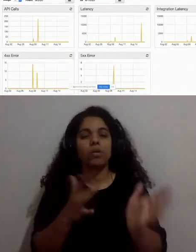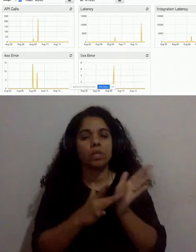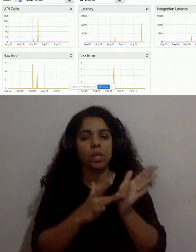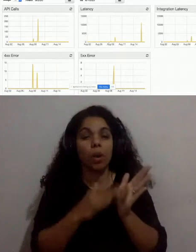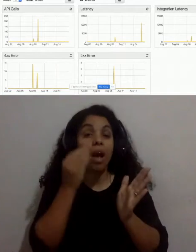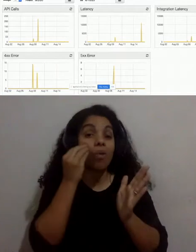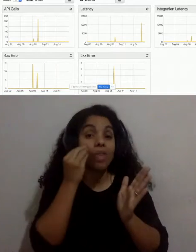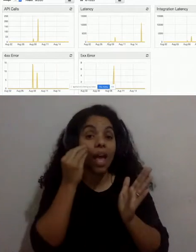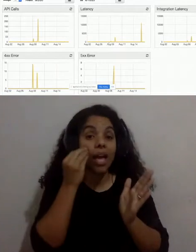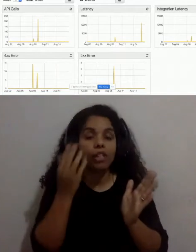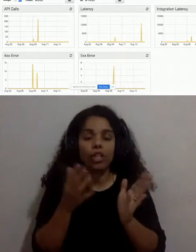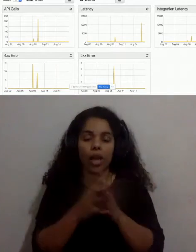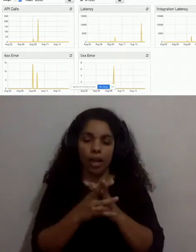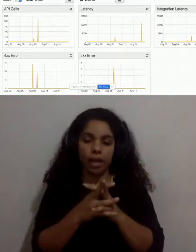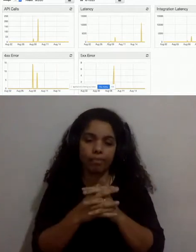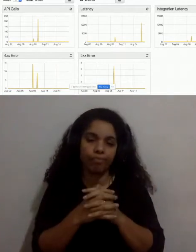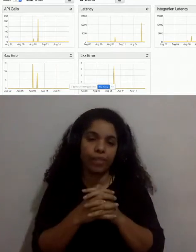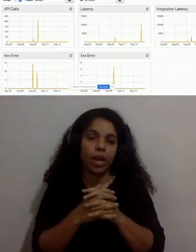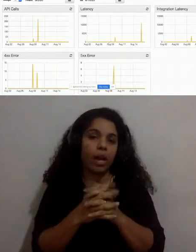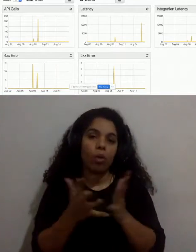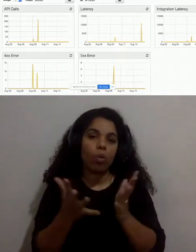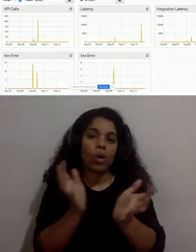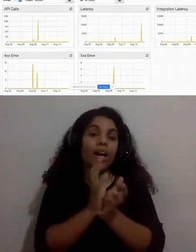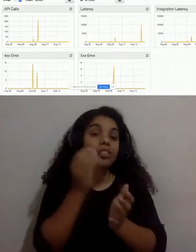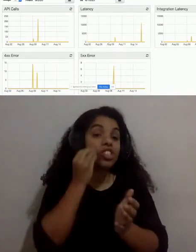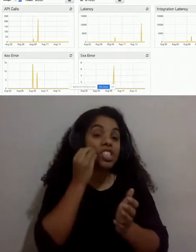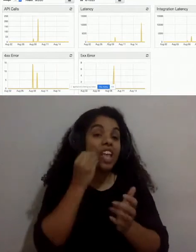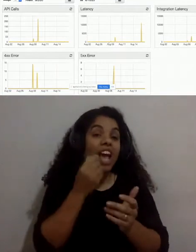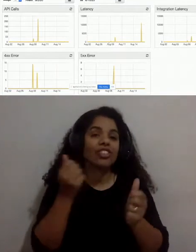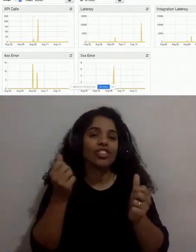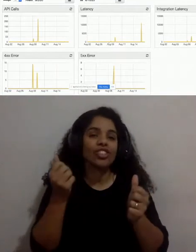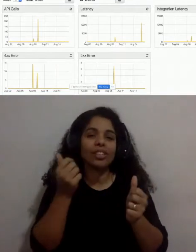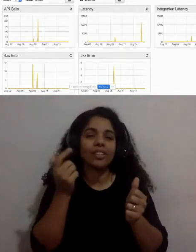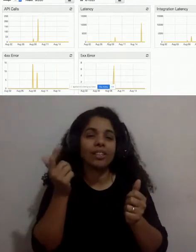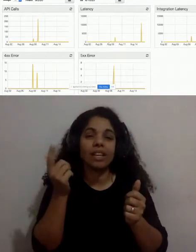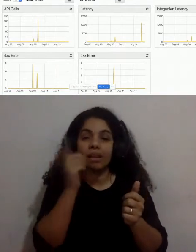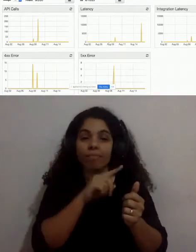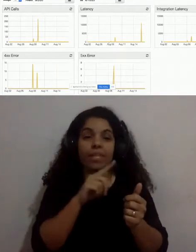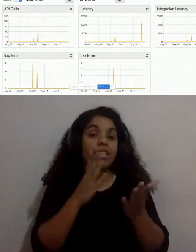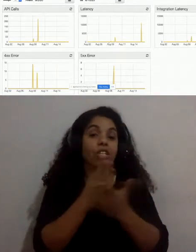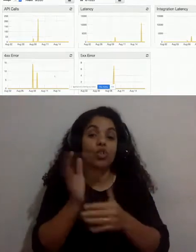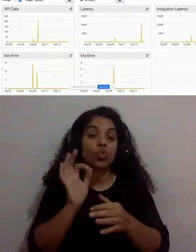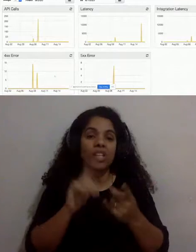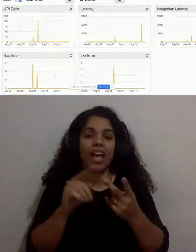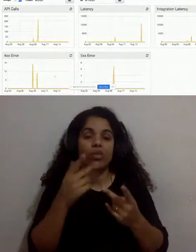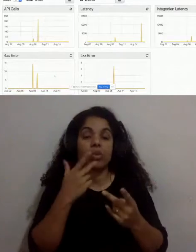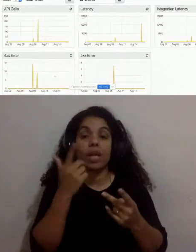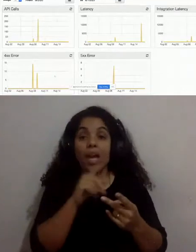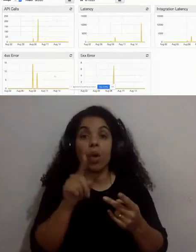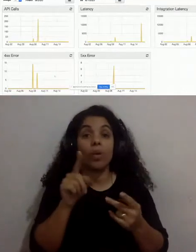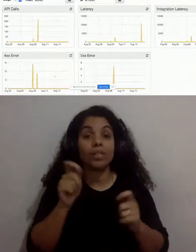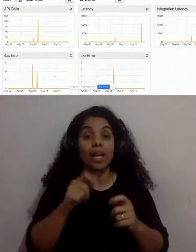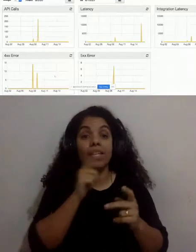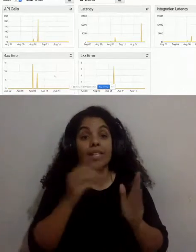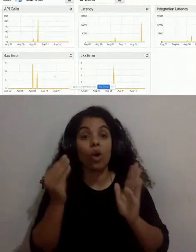um caso de teste de insucesso, existem várias formas que eu posso fazer. Uma delas é